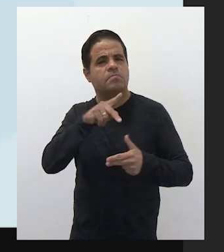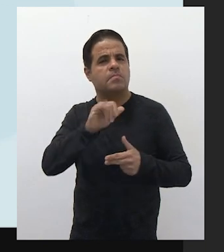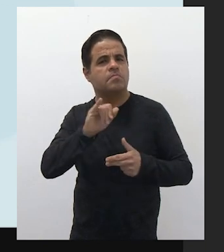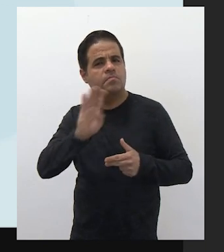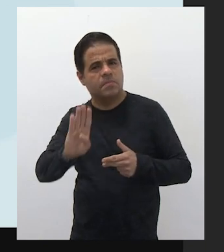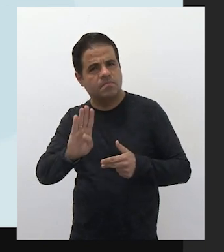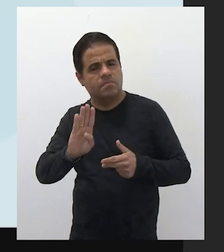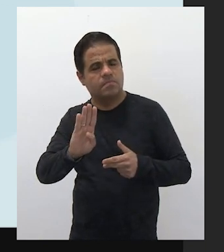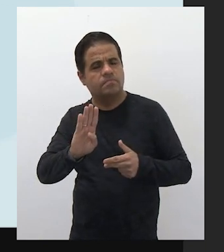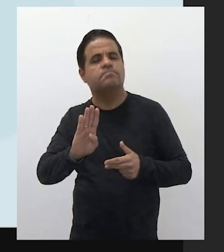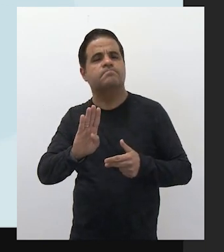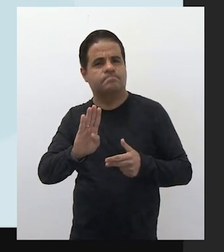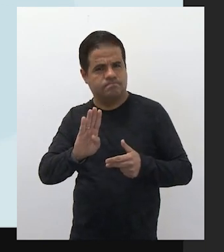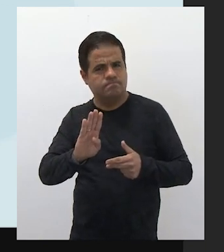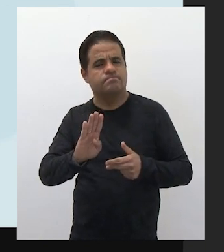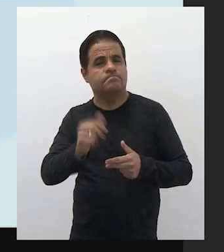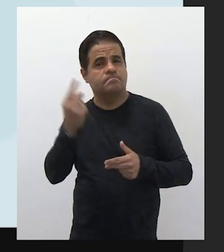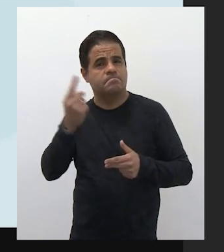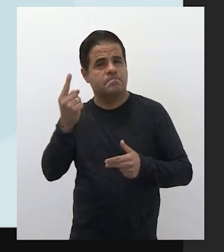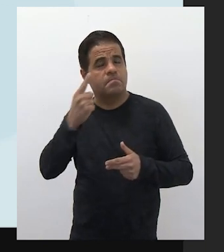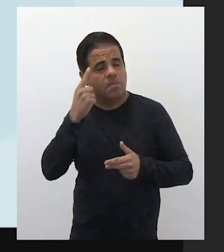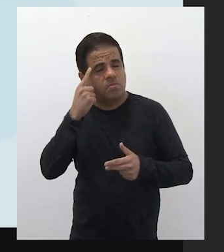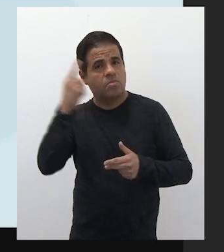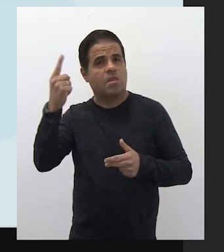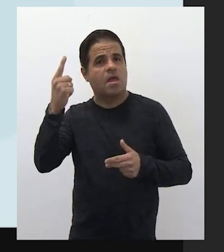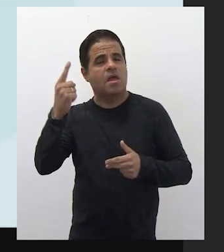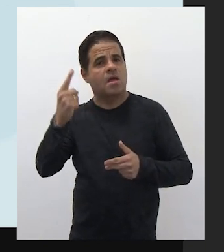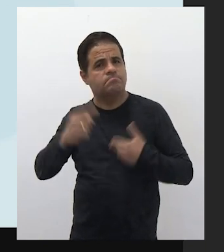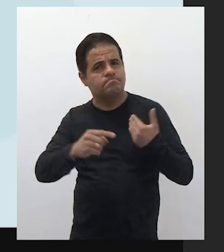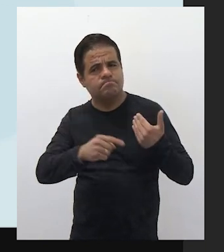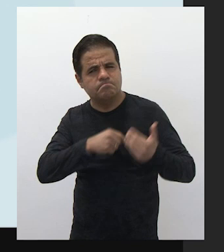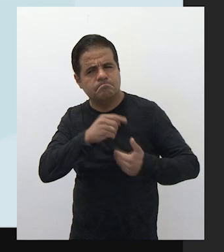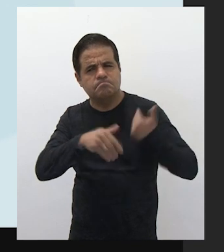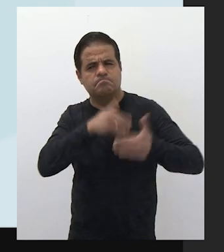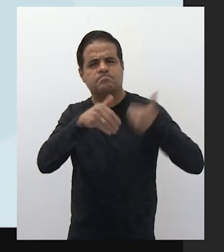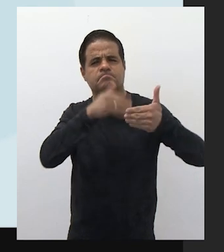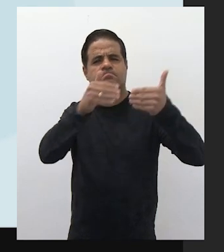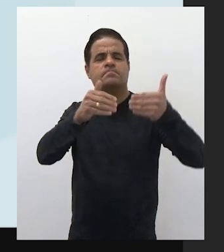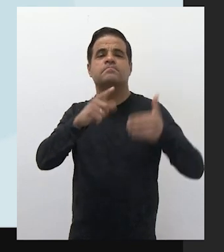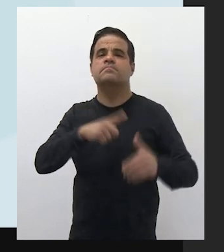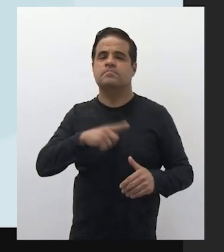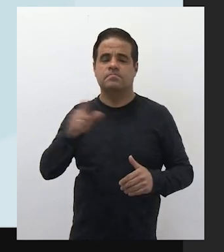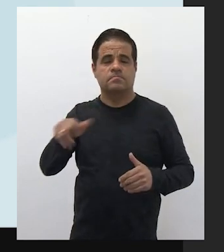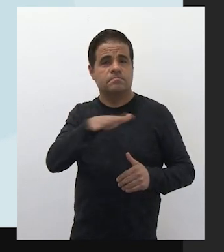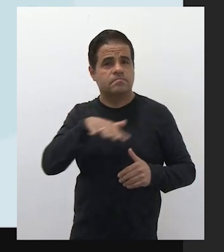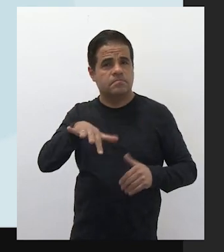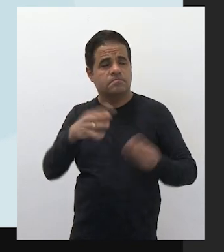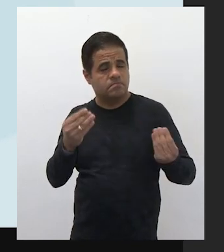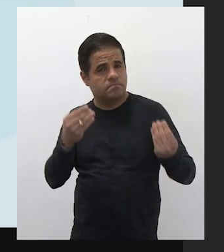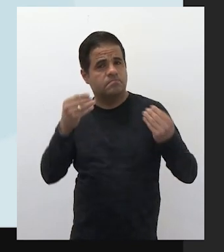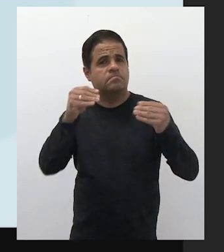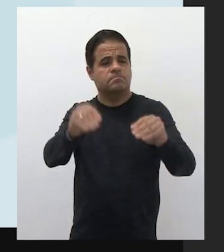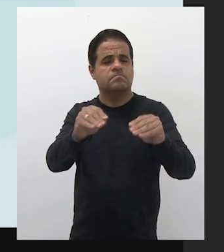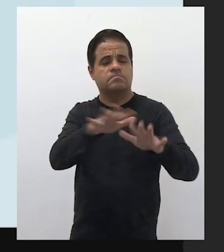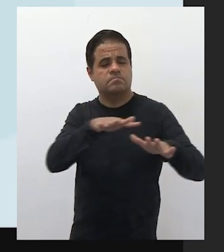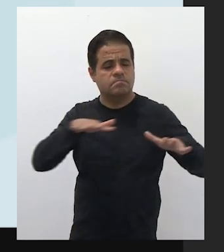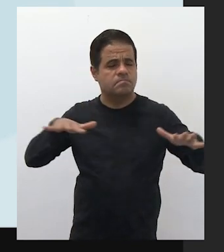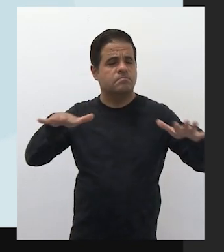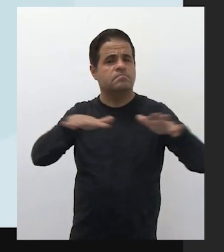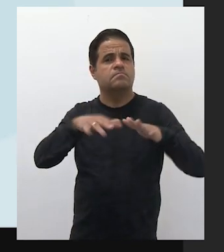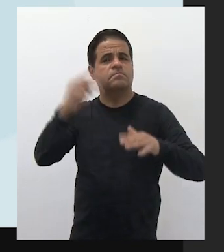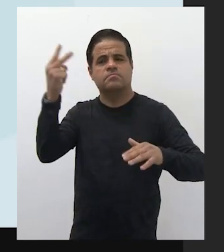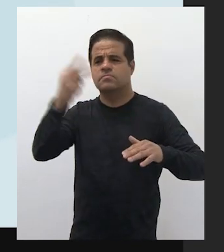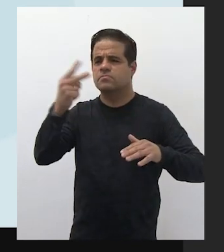PIB. Então, essa primeira ideia de crescimento que nós pegamos aí do pensamento da Carla Risser. Qual é a